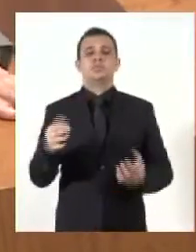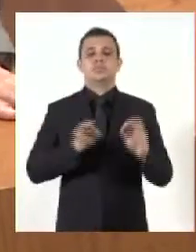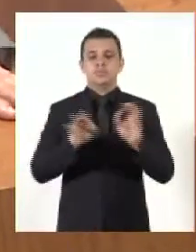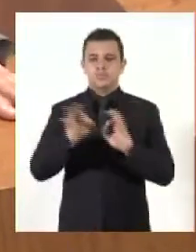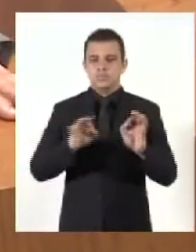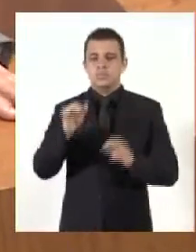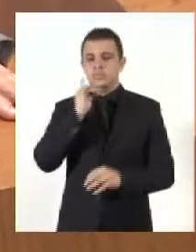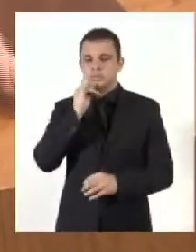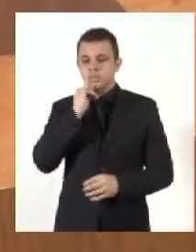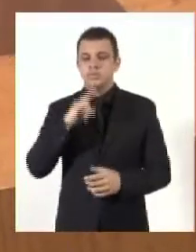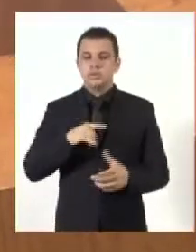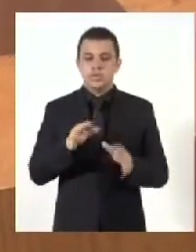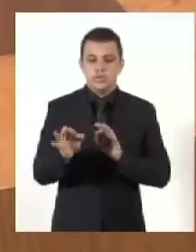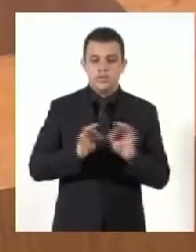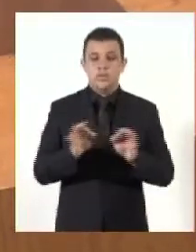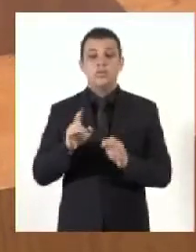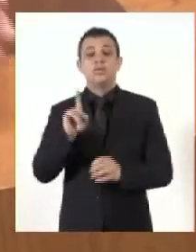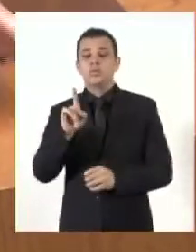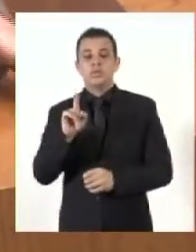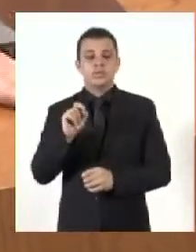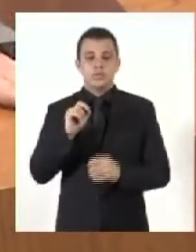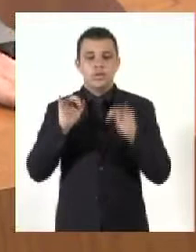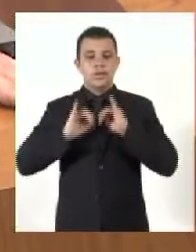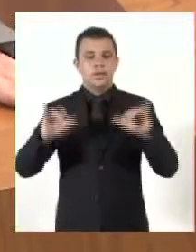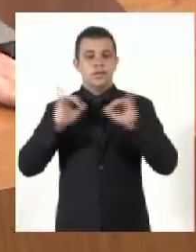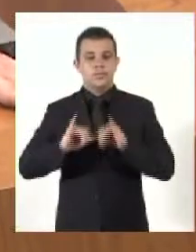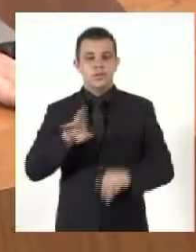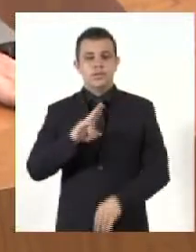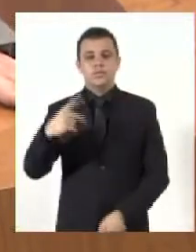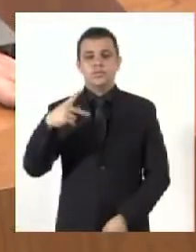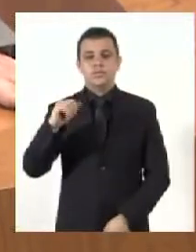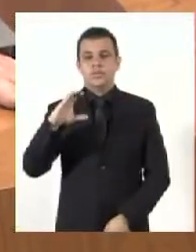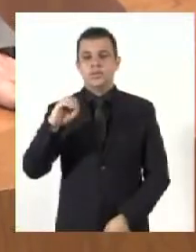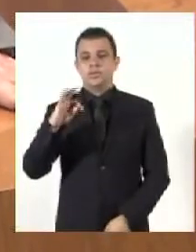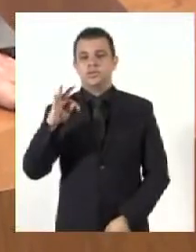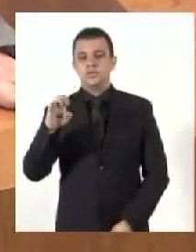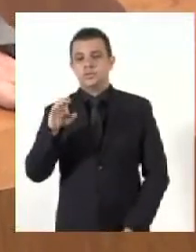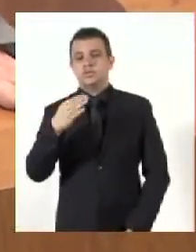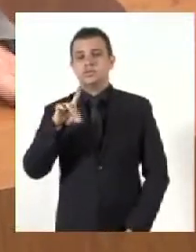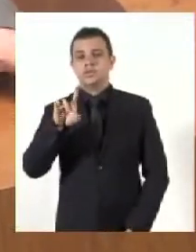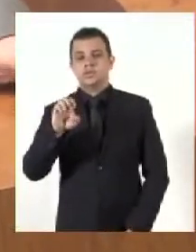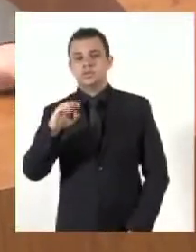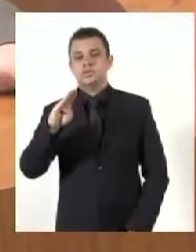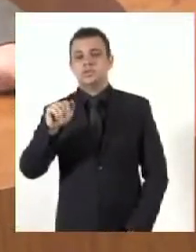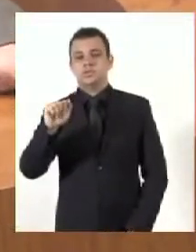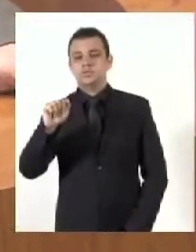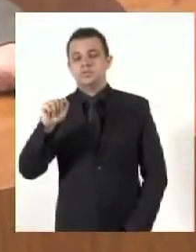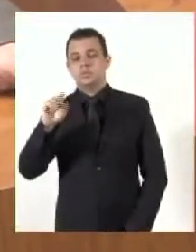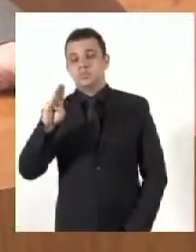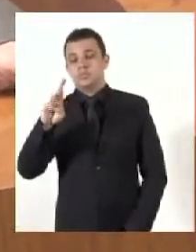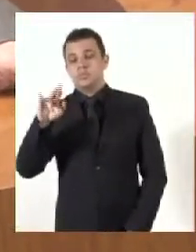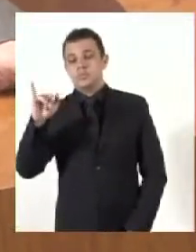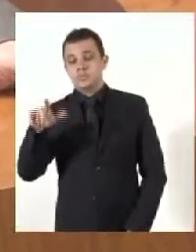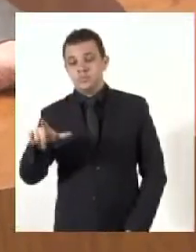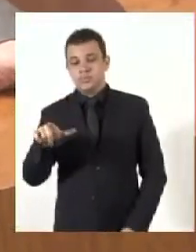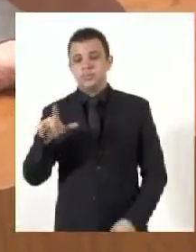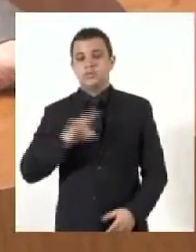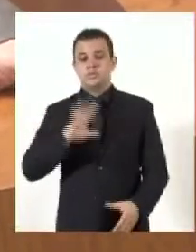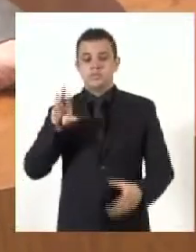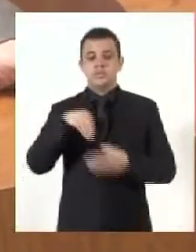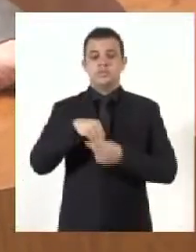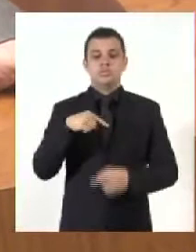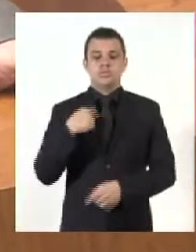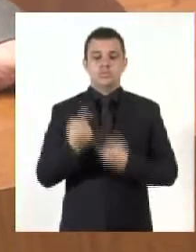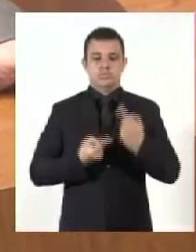de Abril, cândida e ingenuamente incorporada à nossa realidade política. Os verdadeiros agentes da história